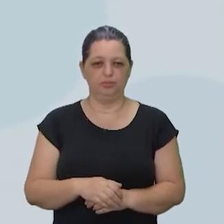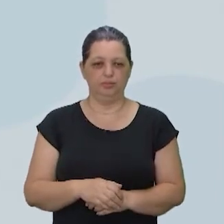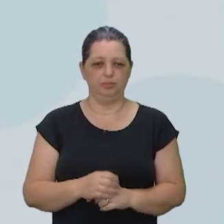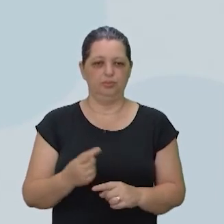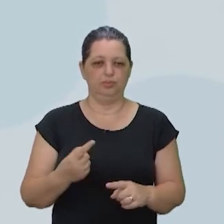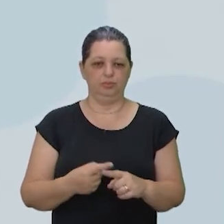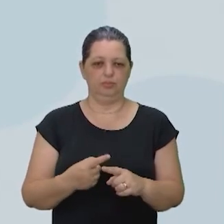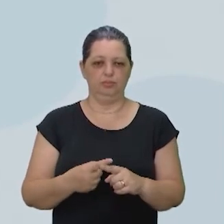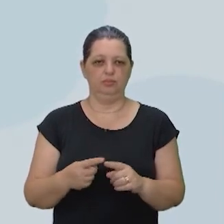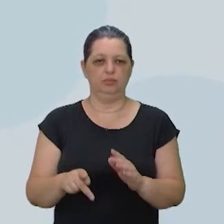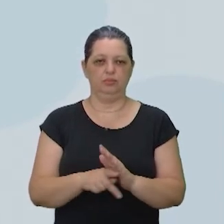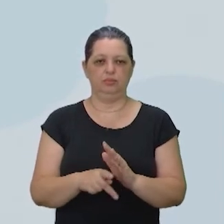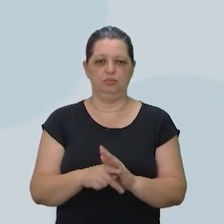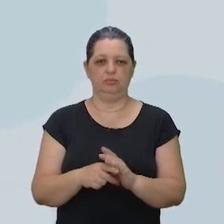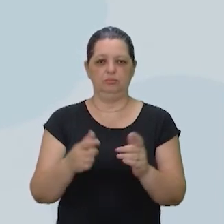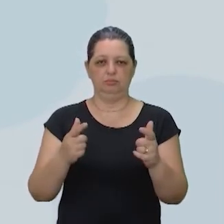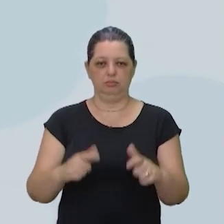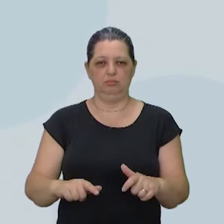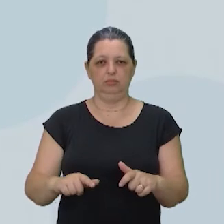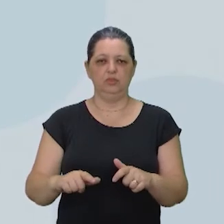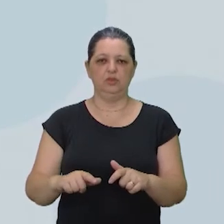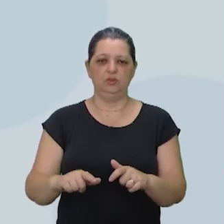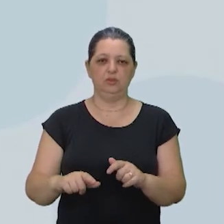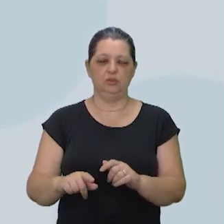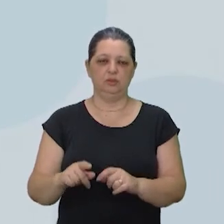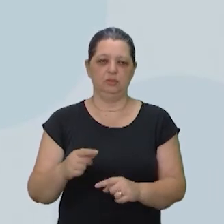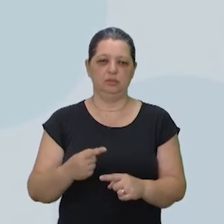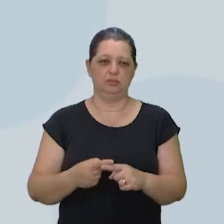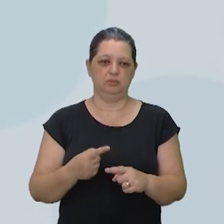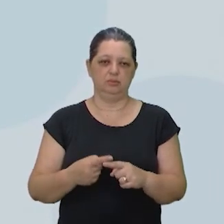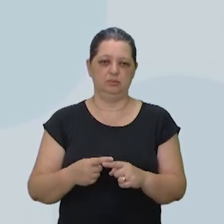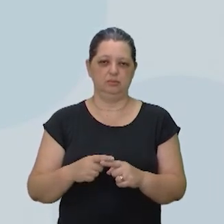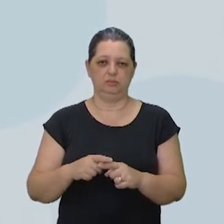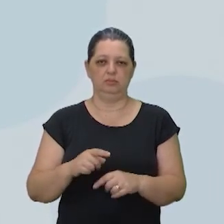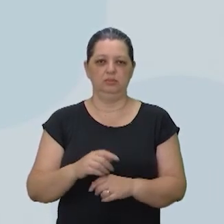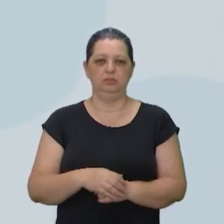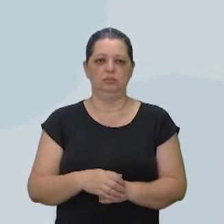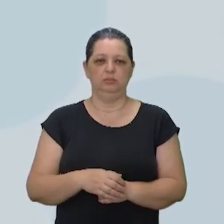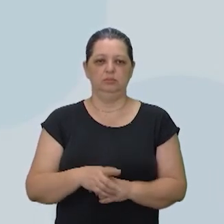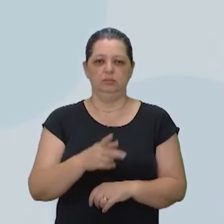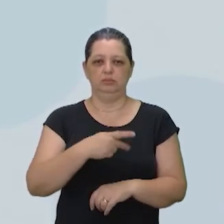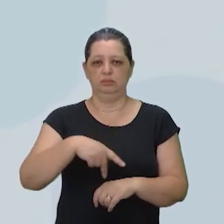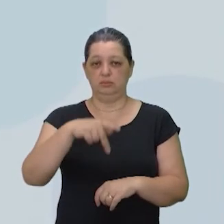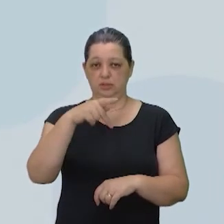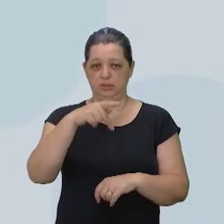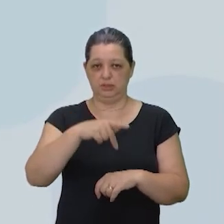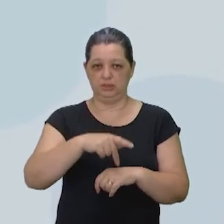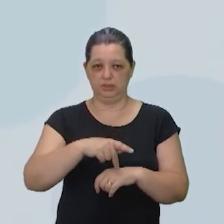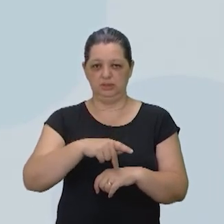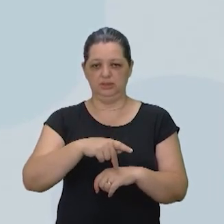cabildo em Buenos Aires. Conhece Buenos Aires, Mafê? Puxa, não conheço, mas assim, é uma